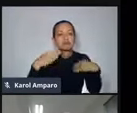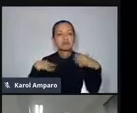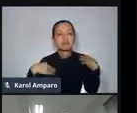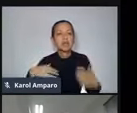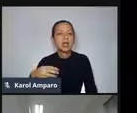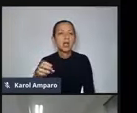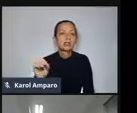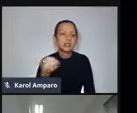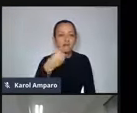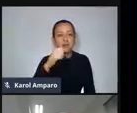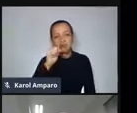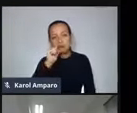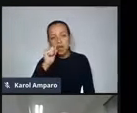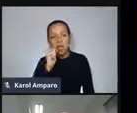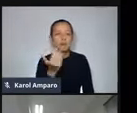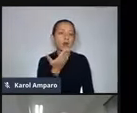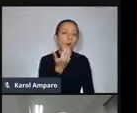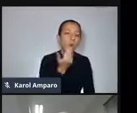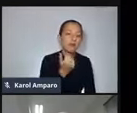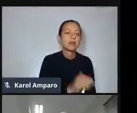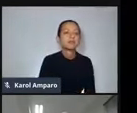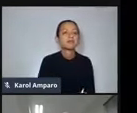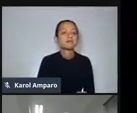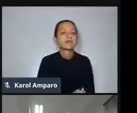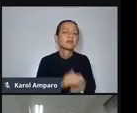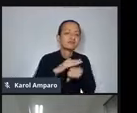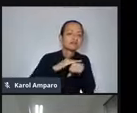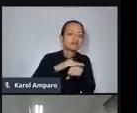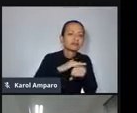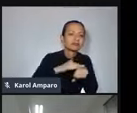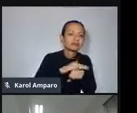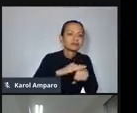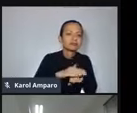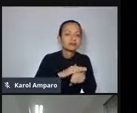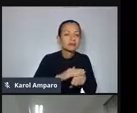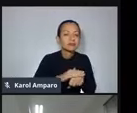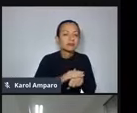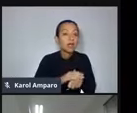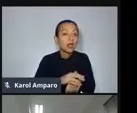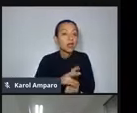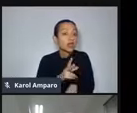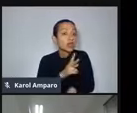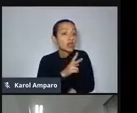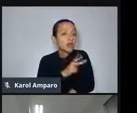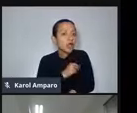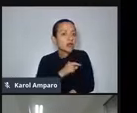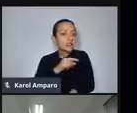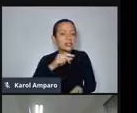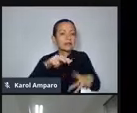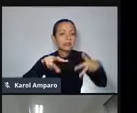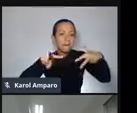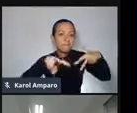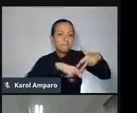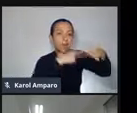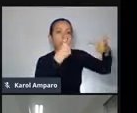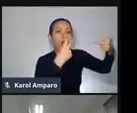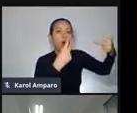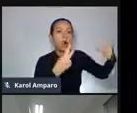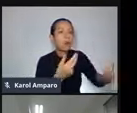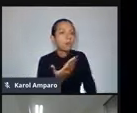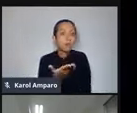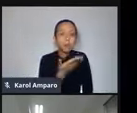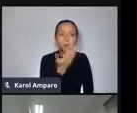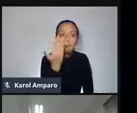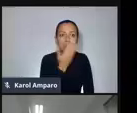coisinha, e de repente ficava falando assim, rapaz, você nem via aquela rasteira que você me deu, você está maluco? Poxa, quando eu pensei que ia fazer